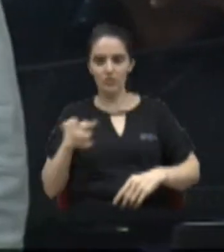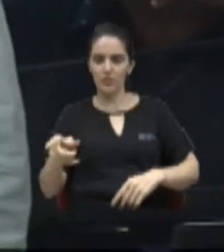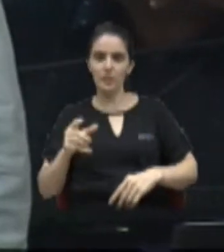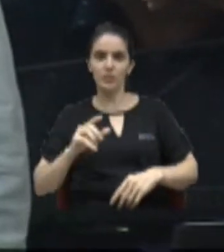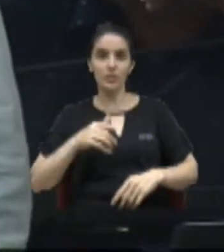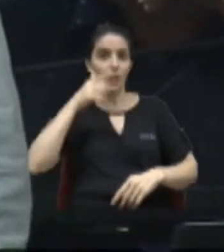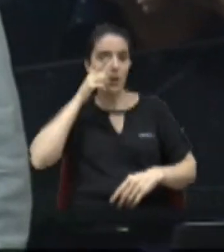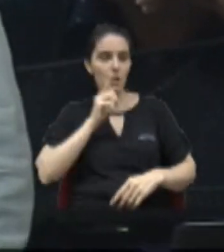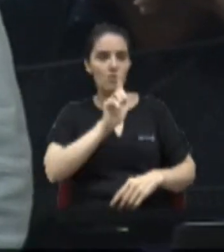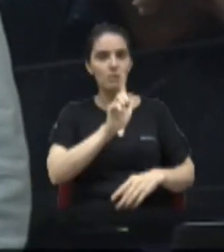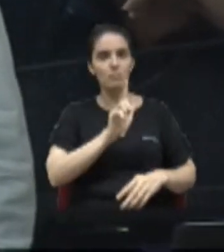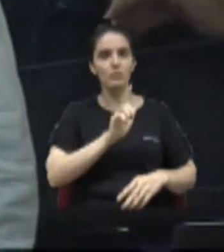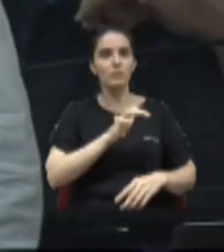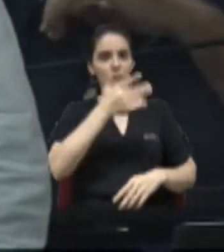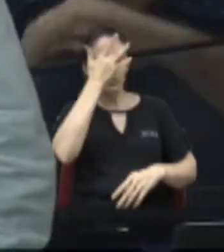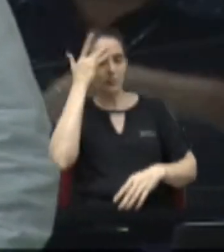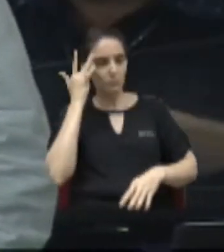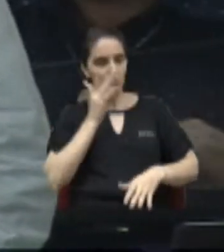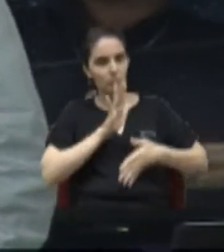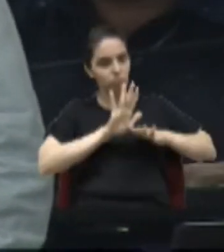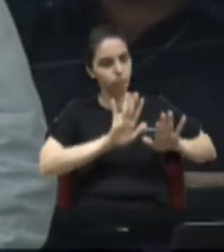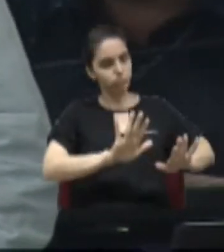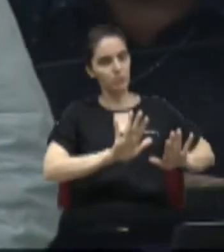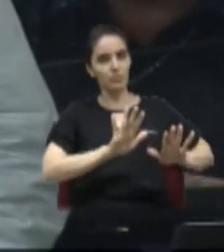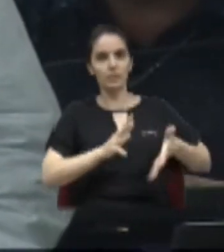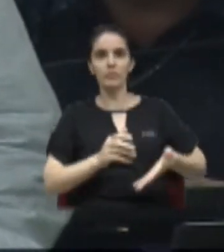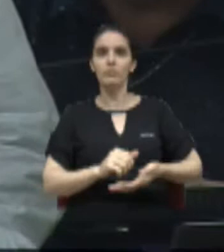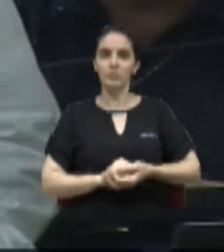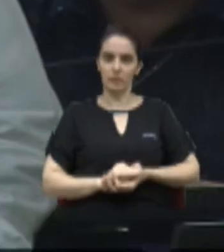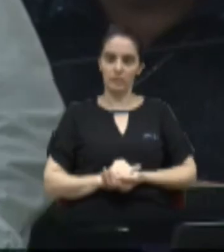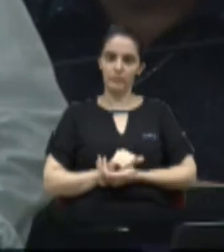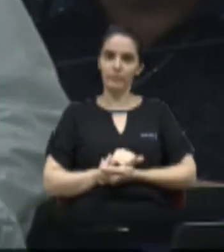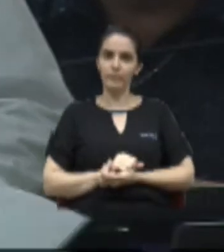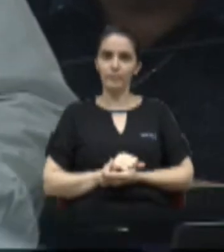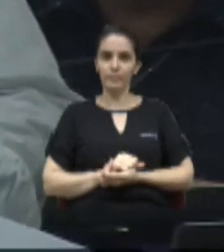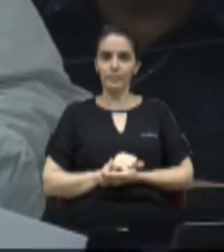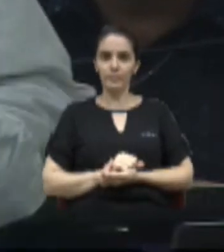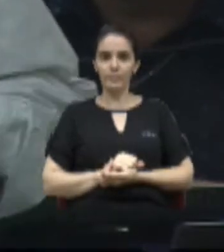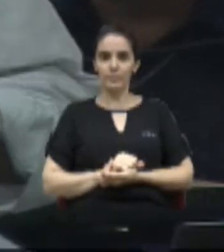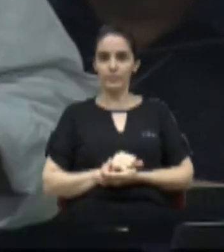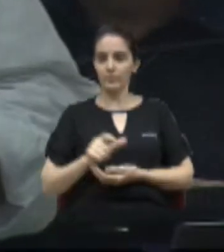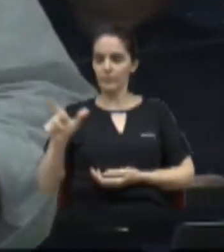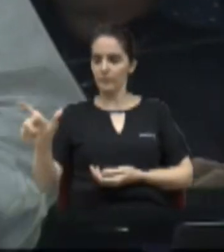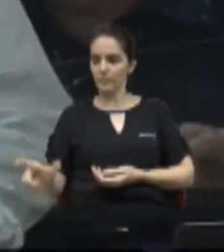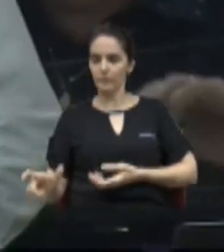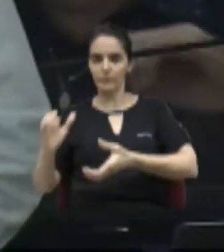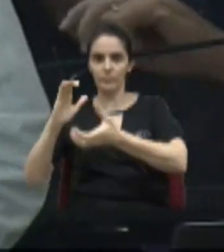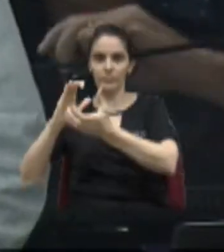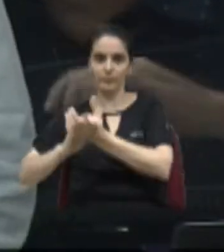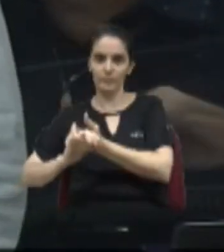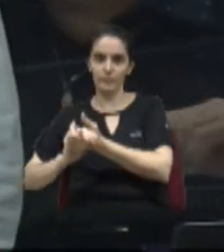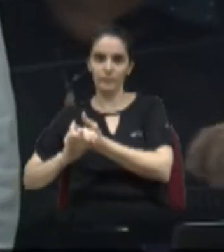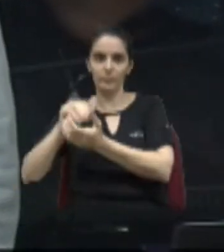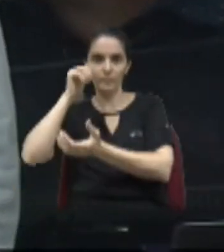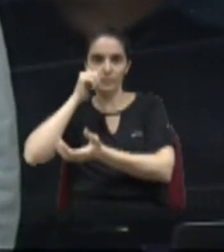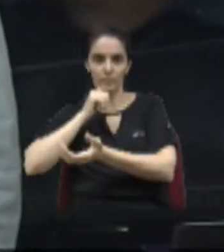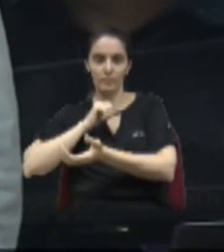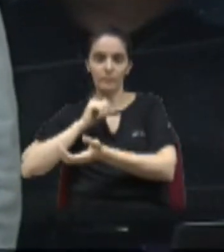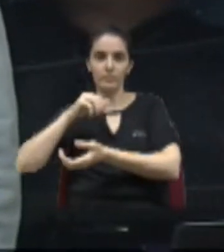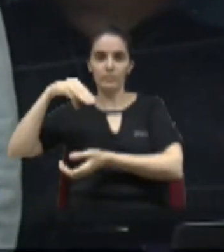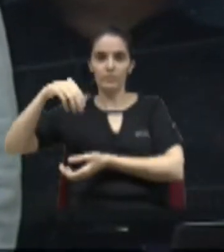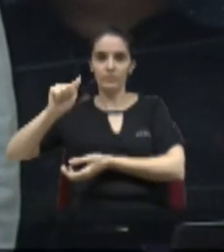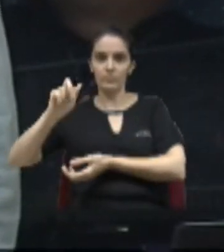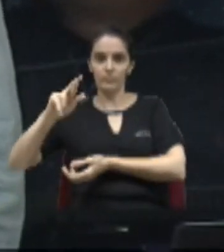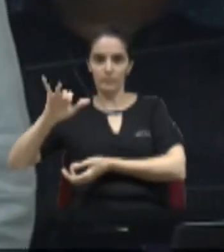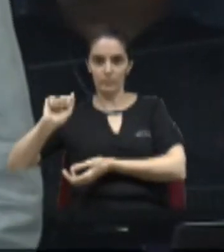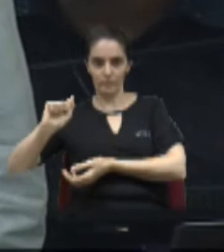imobilizar e sensibilizar também a pessoa que ia matar o próprio irmão. O Paulo é casado com a Maria Regina Gazano